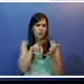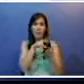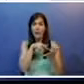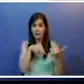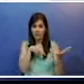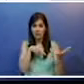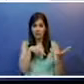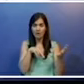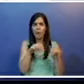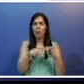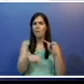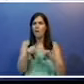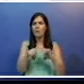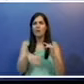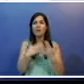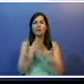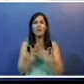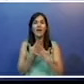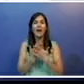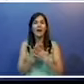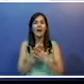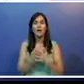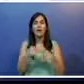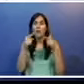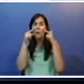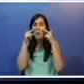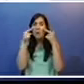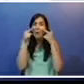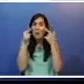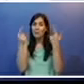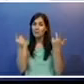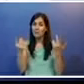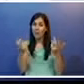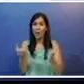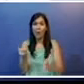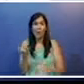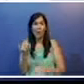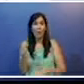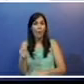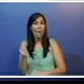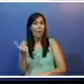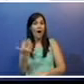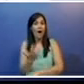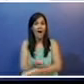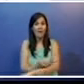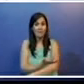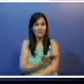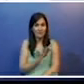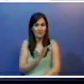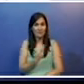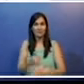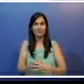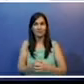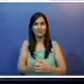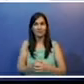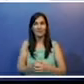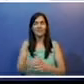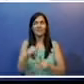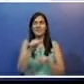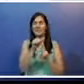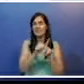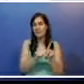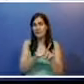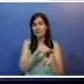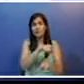dessa aula, eu até quis me emocionar. Vocês vão entender por quê. Caros estudantes, nesse mês